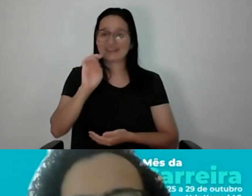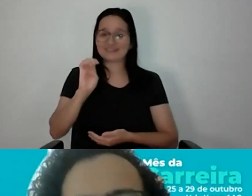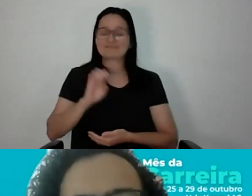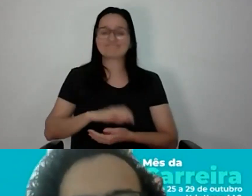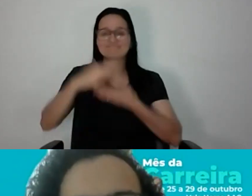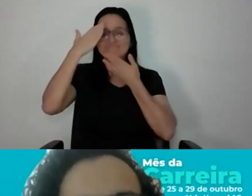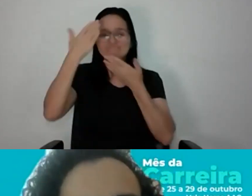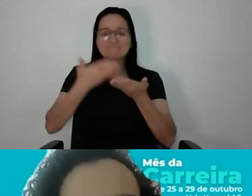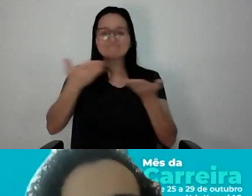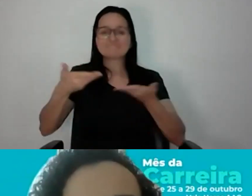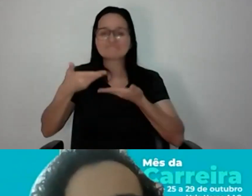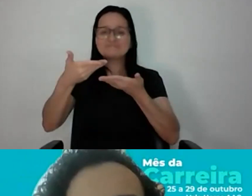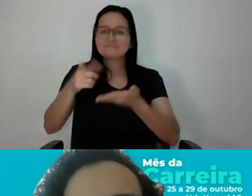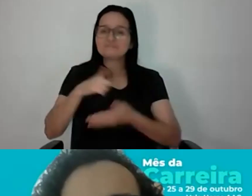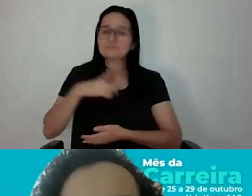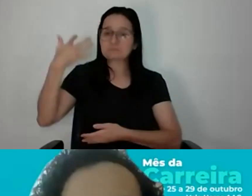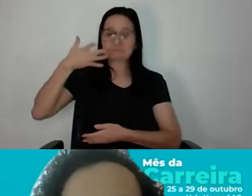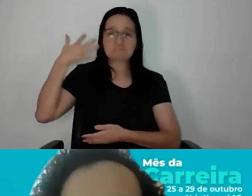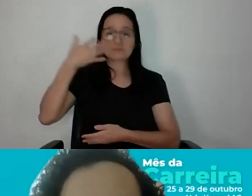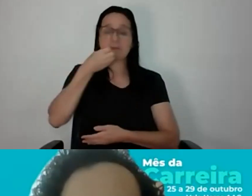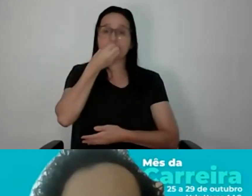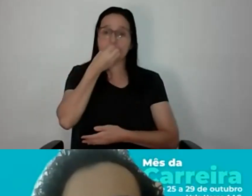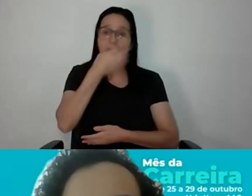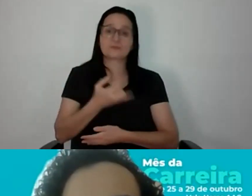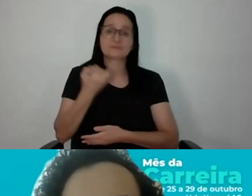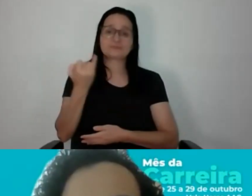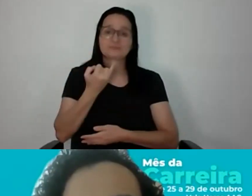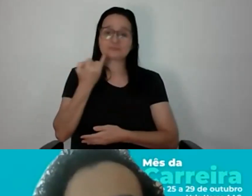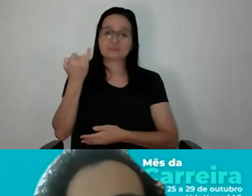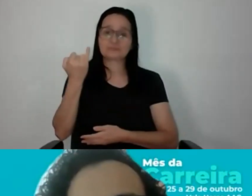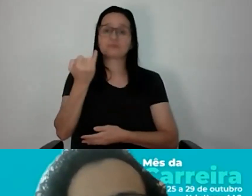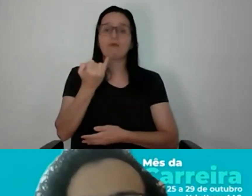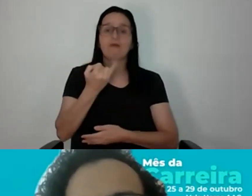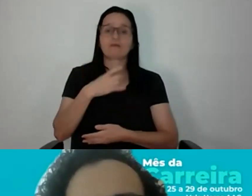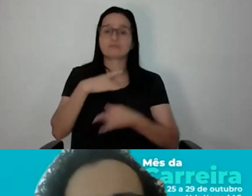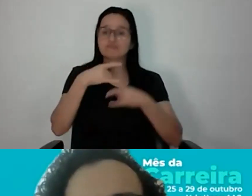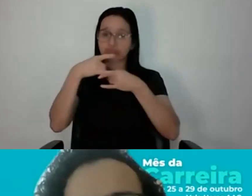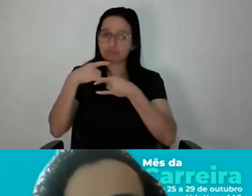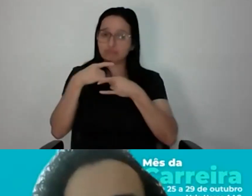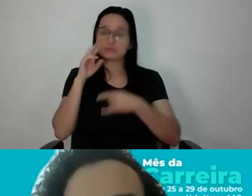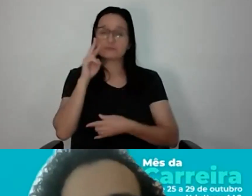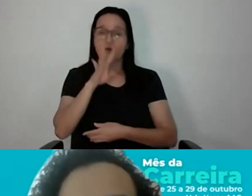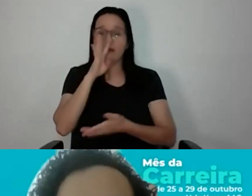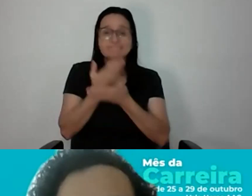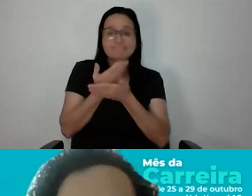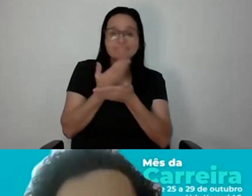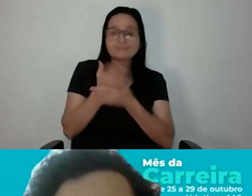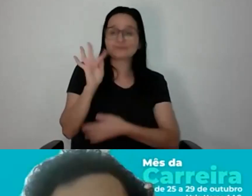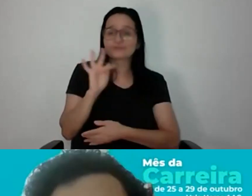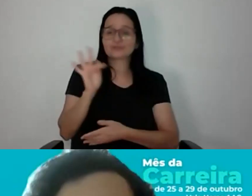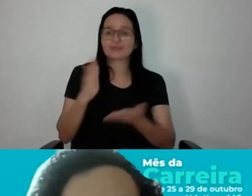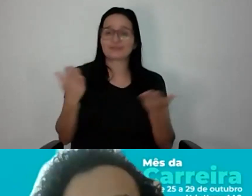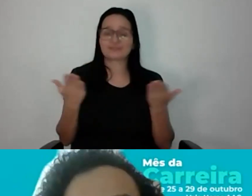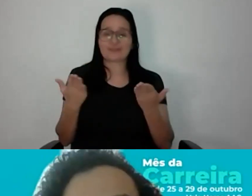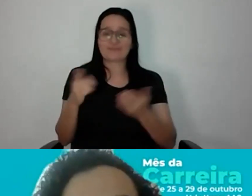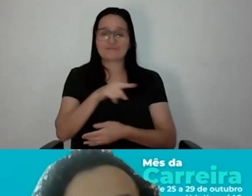convidados terem trazido reflexões tão importantes para a nossa audiência, para o pessoal que está na graduação nesse momento. Vocês tocarem